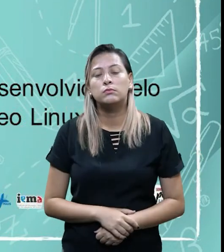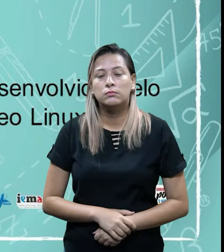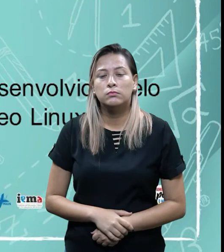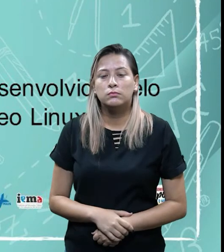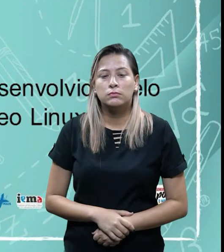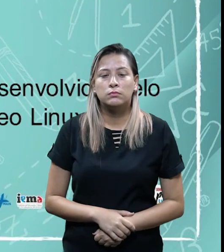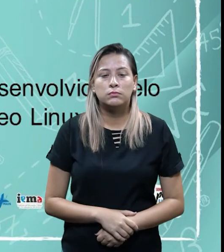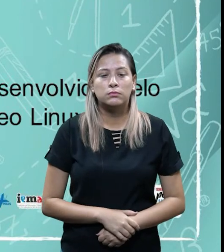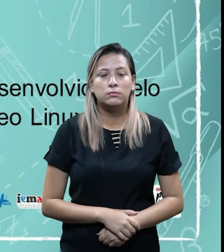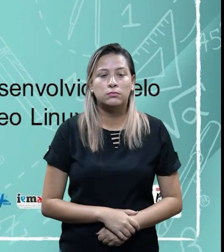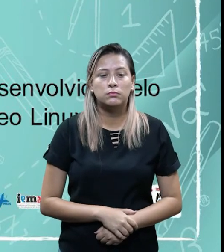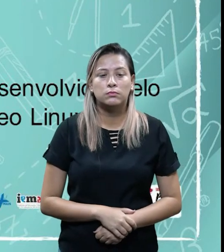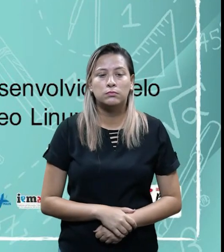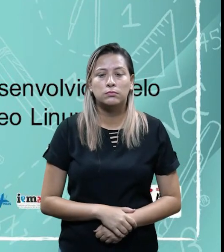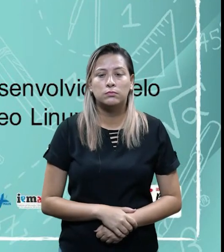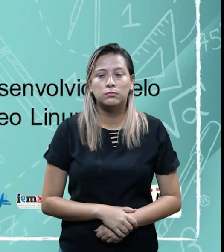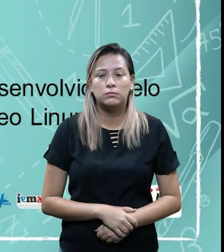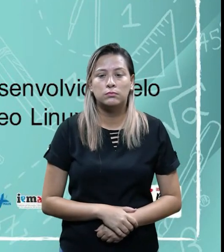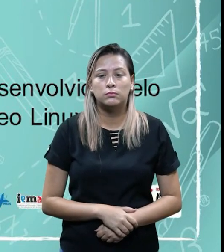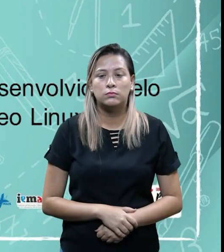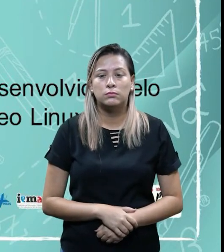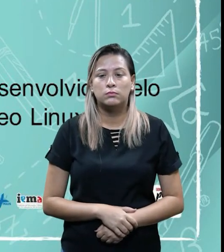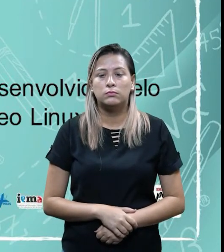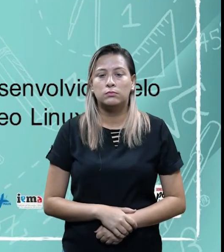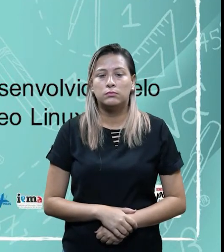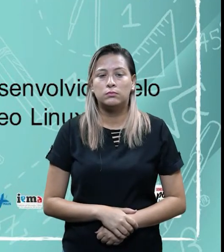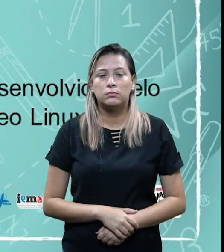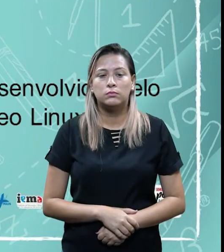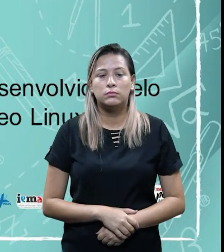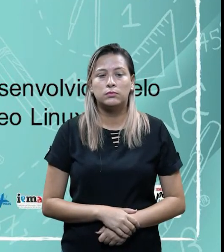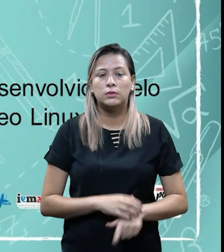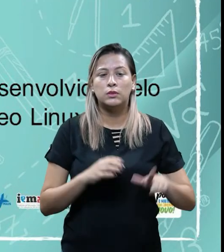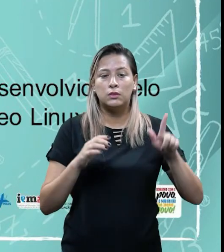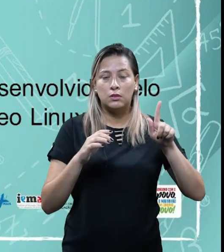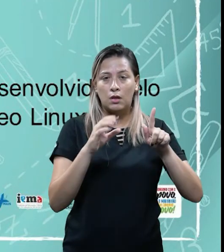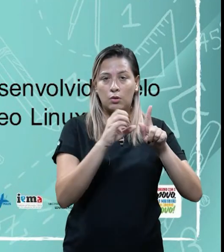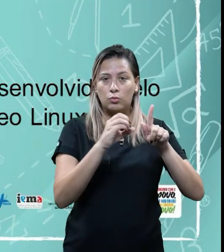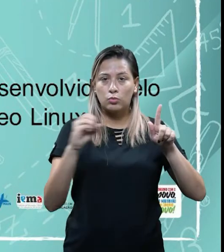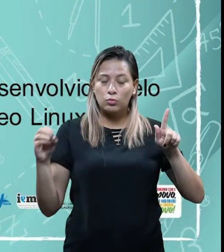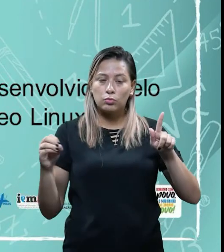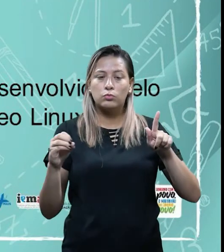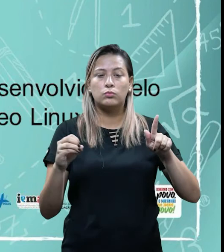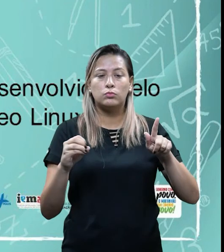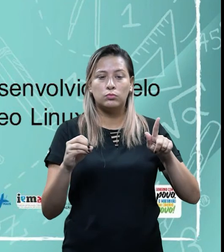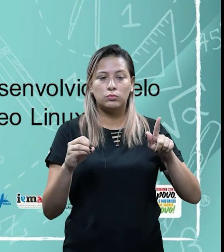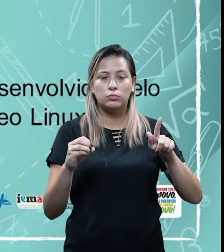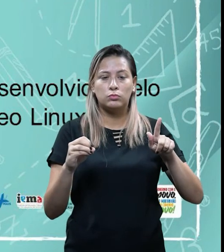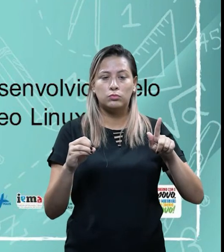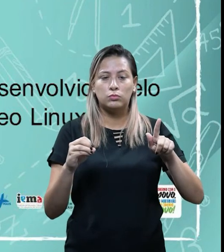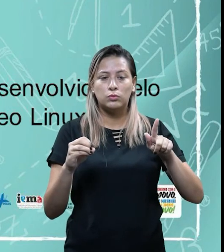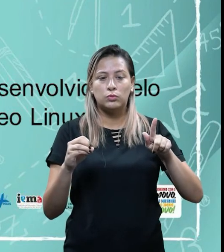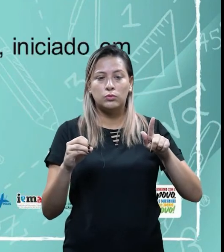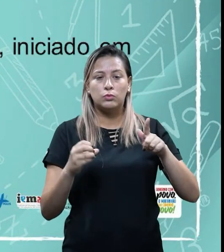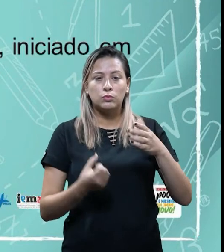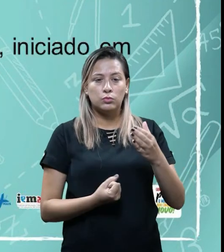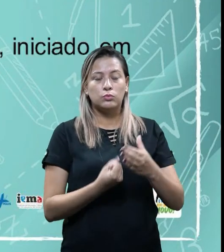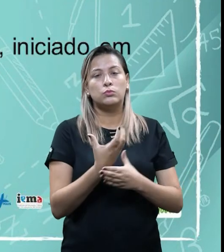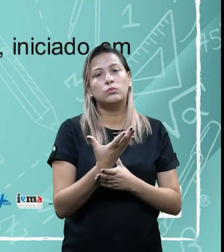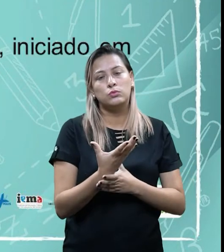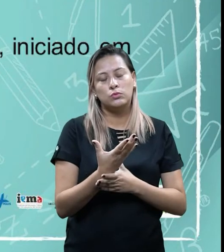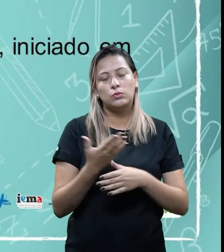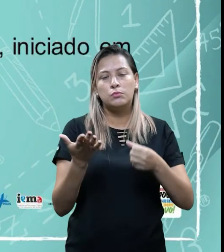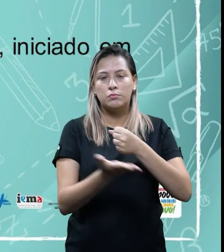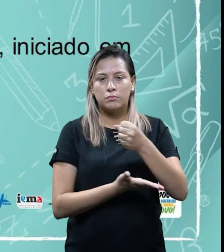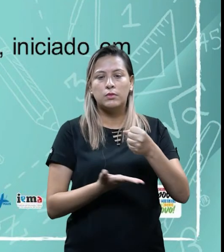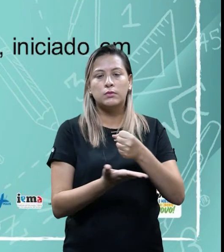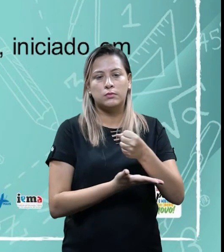Android. Tá? É desenvolvido pela Google para dispositivos móveis baseado no Linux.